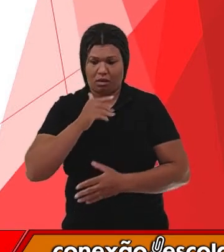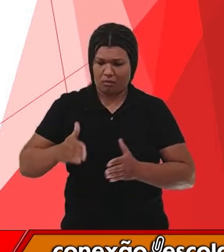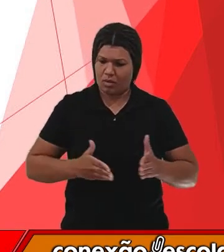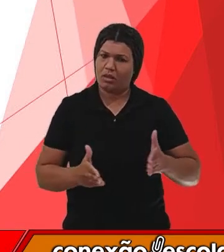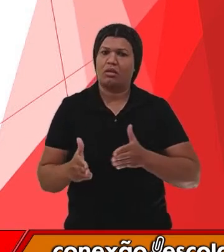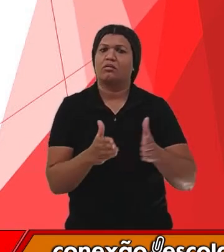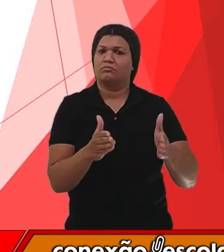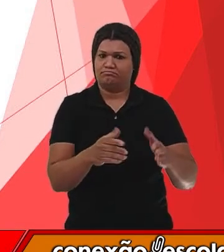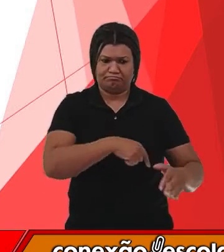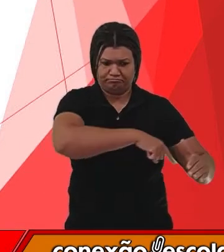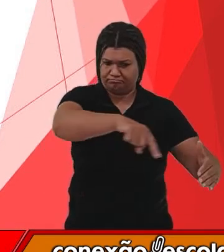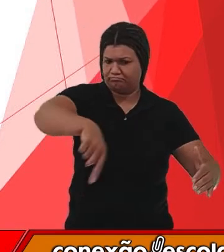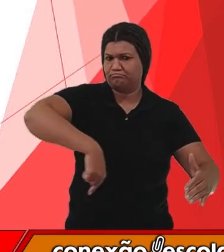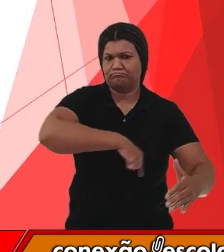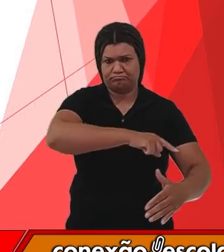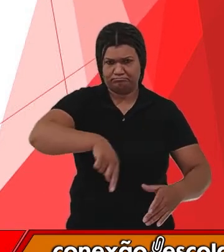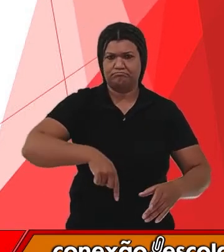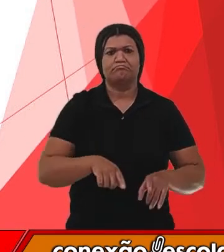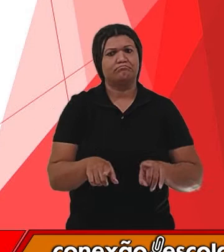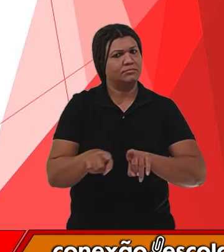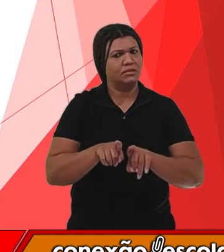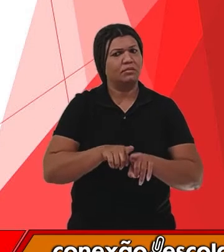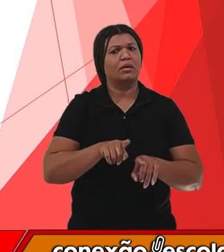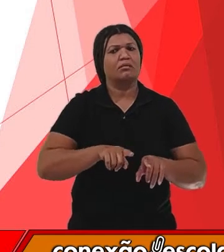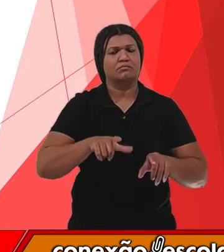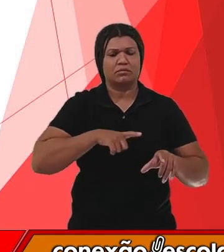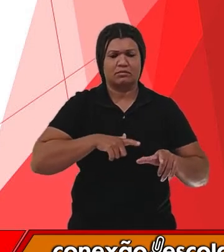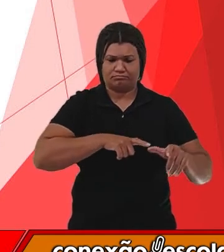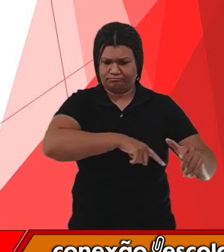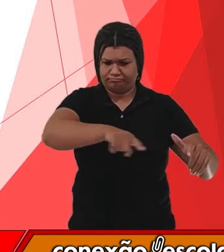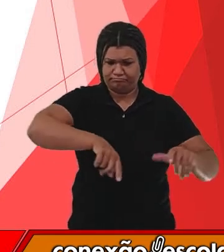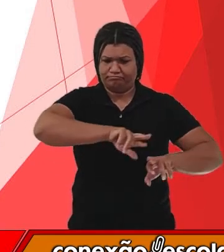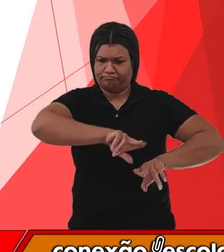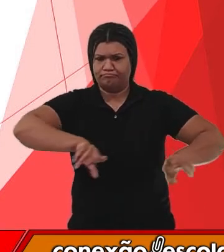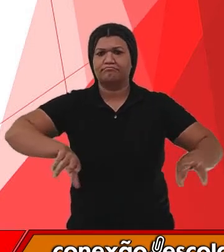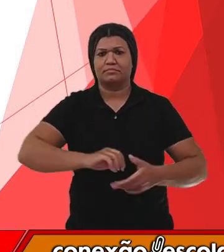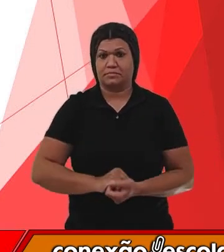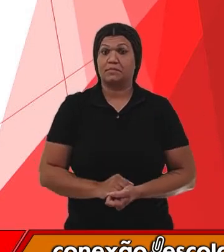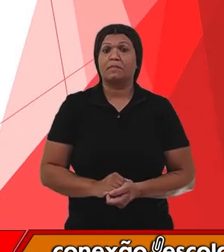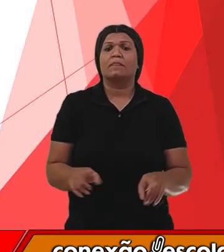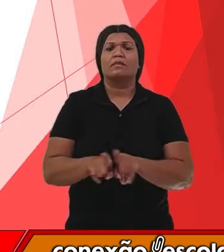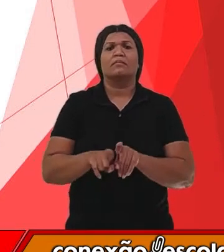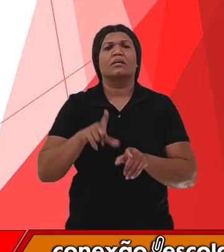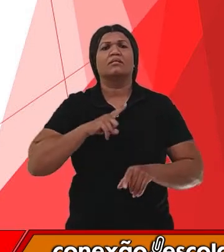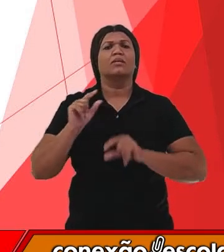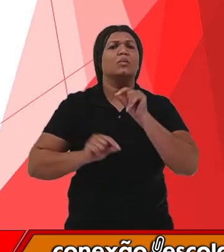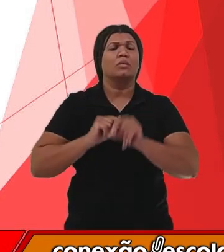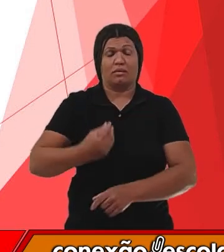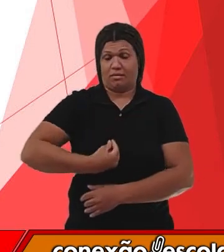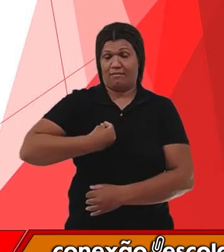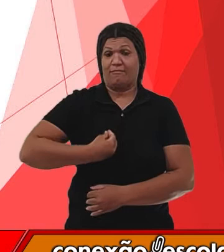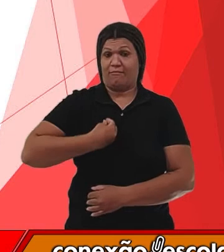rios, lagos, represas e lagoas. Também existem os que vivem na